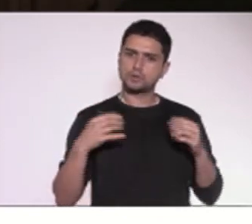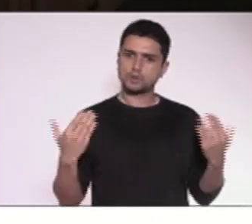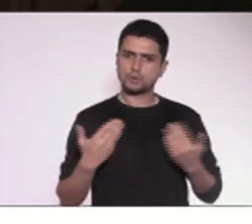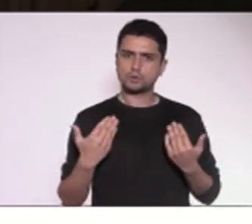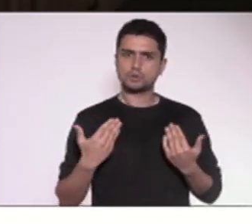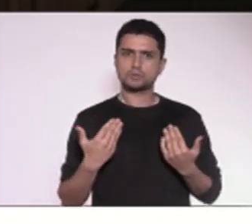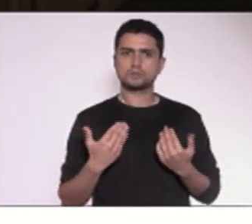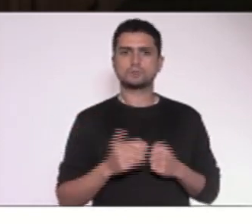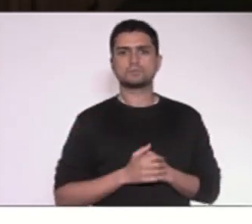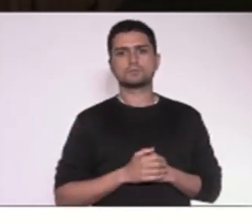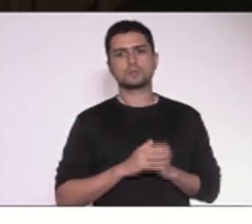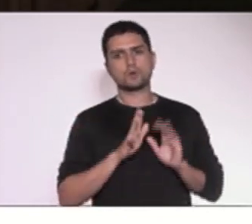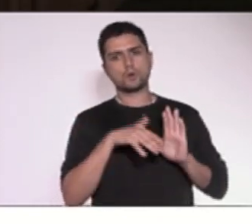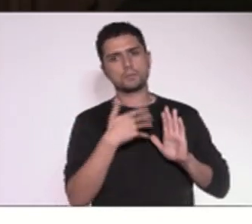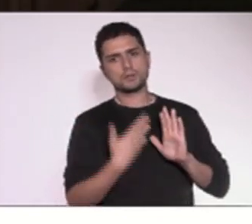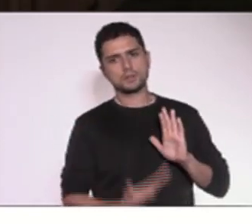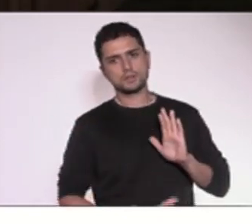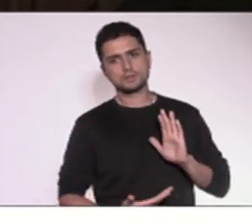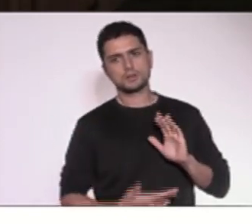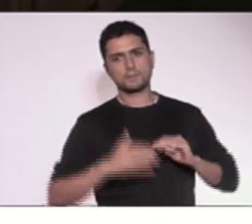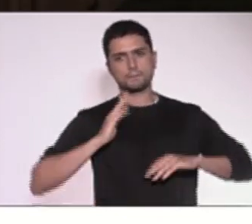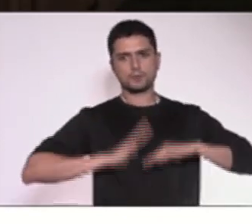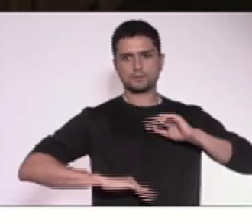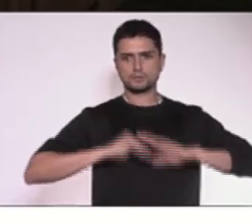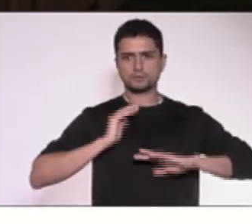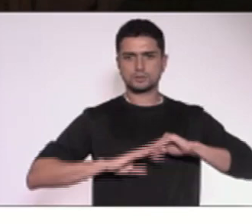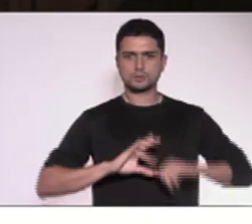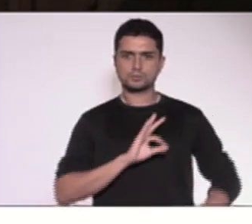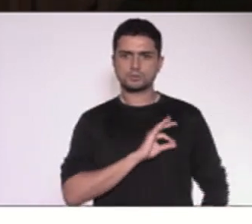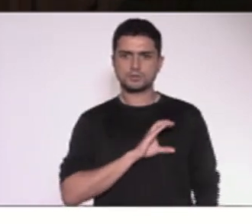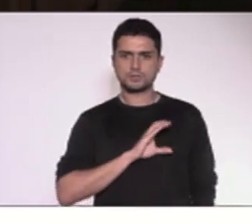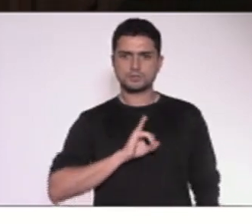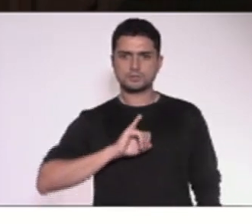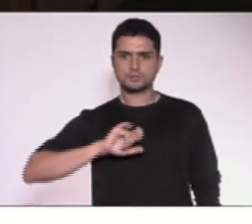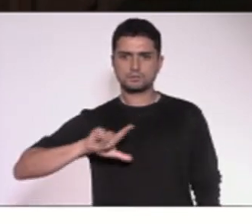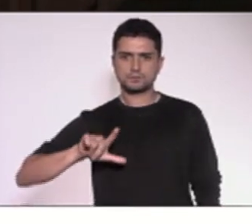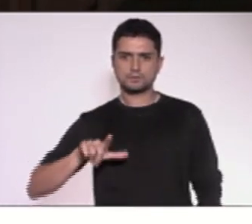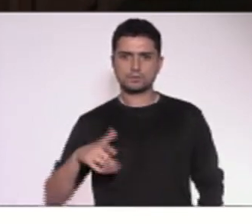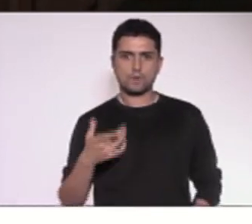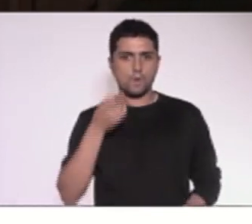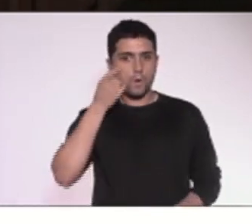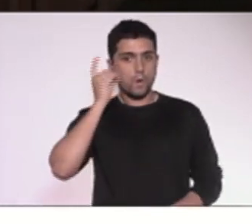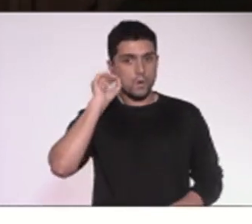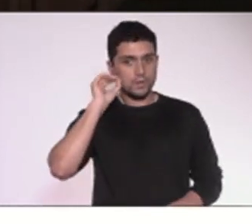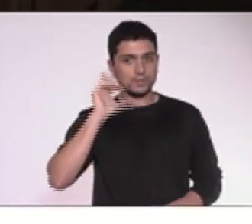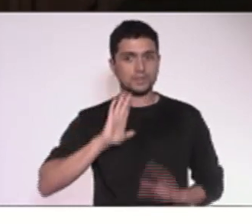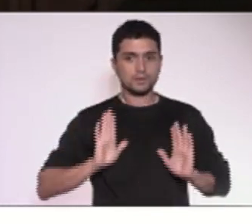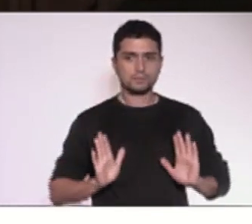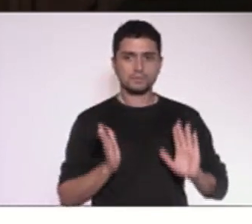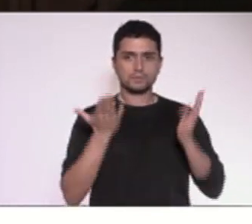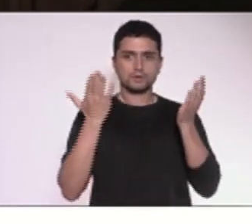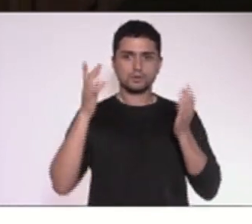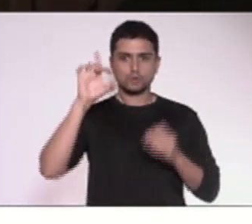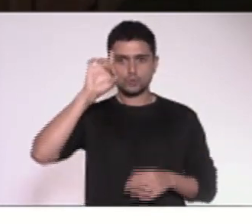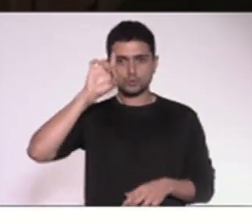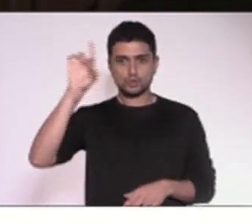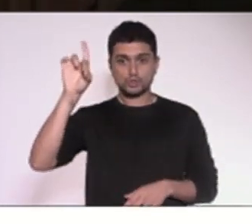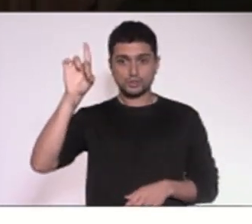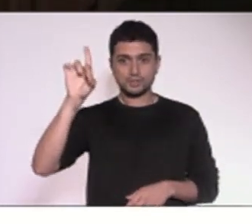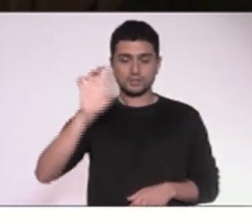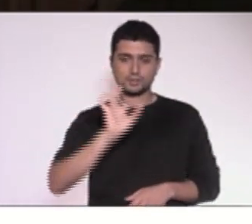Civil. Ontem comemoramos, num domingo, na Delegacia de Homicídios, o Dia do Policial